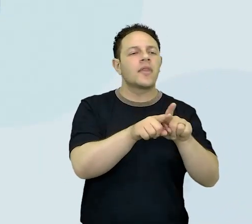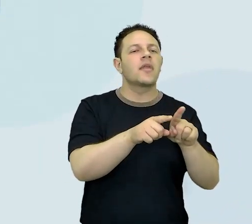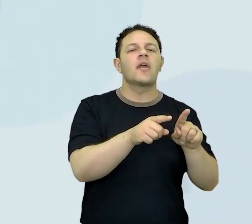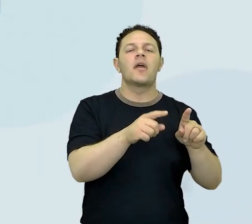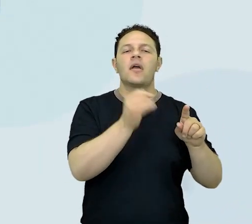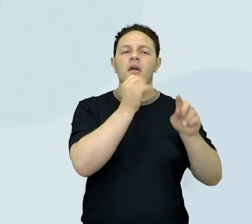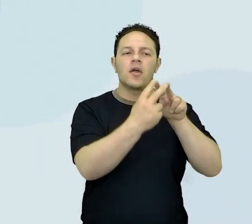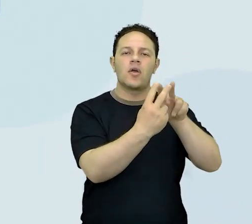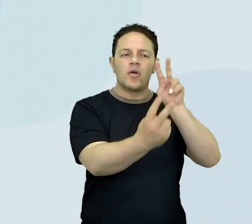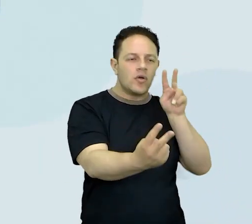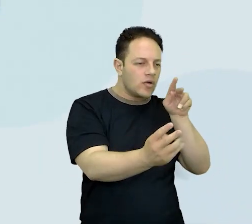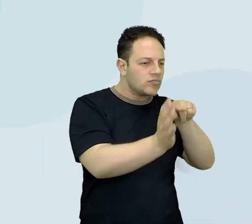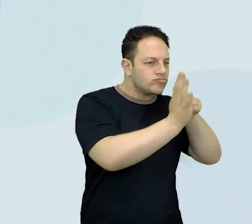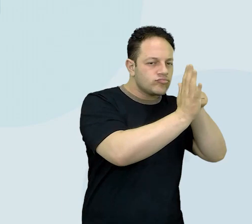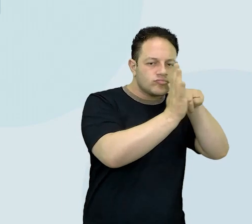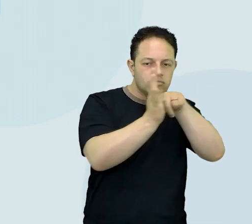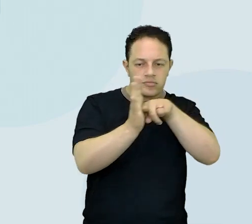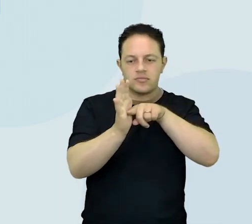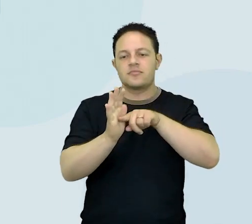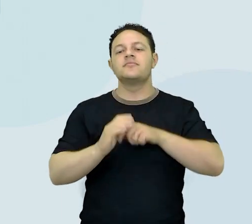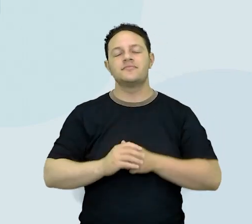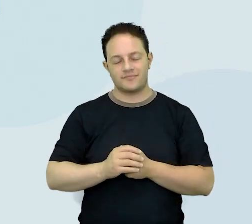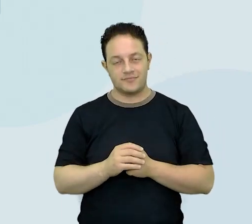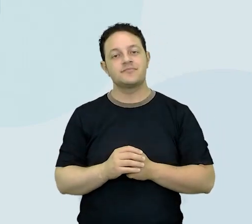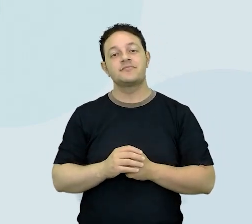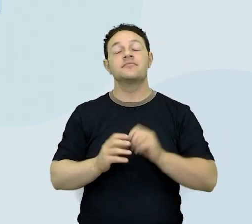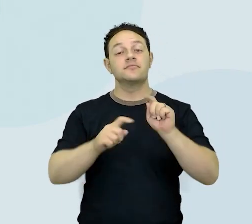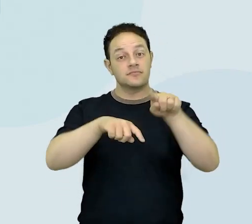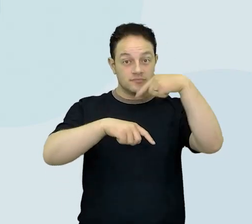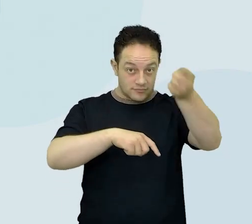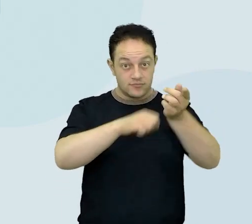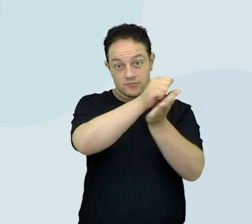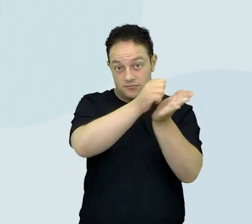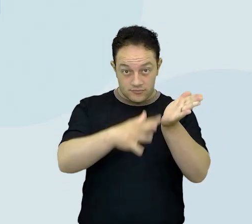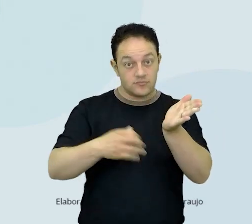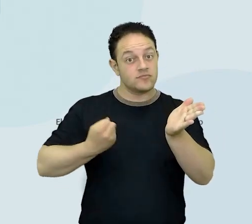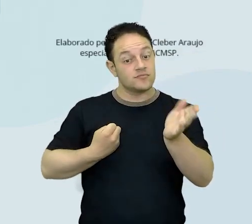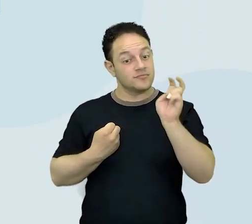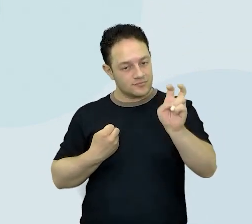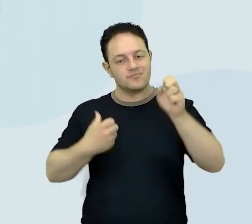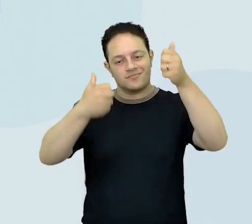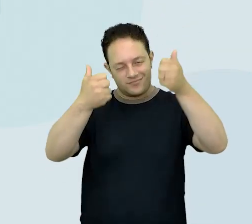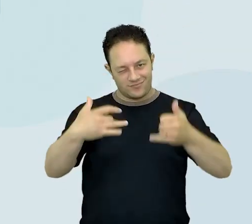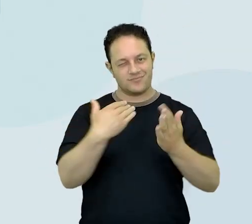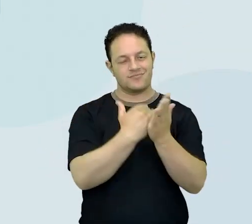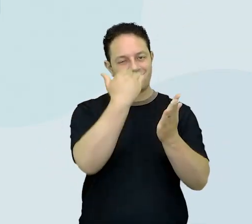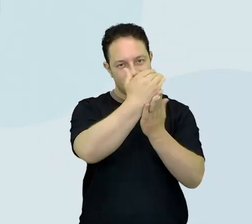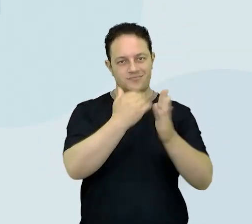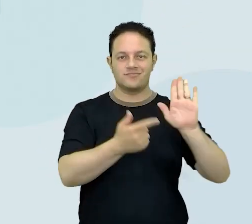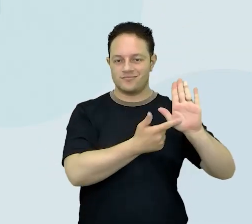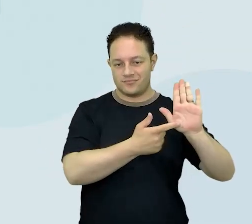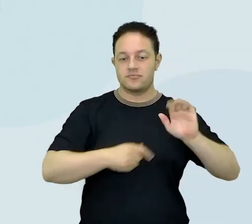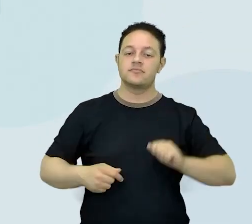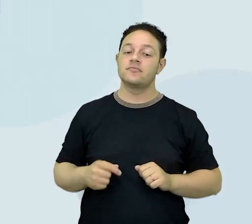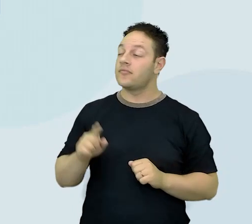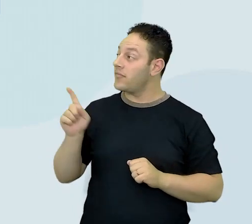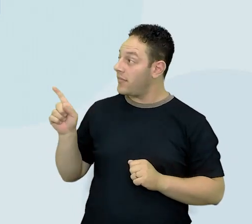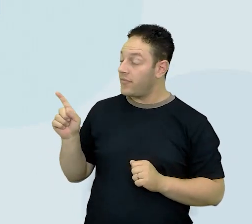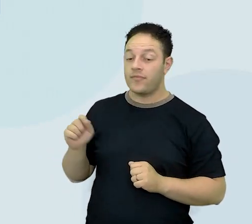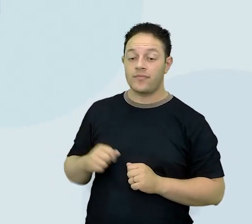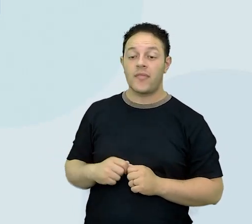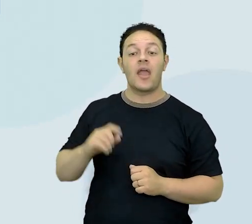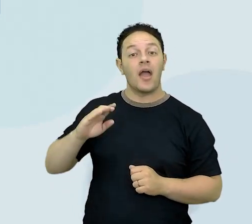sensoriamento remoto também. Beleza? Que a gente vai falar só na atividade número 5. Então, nas próximas aulas, vamos